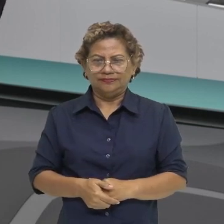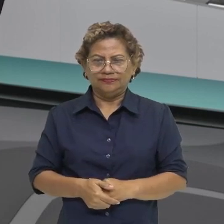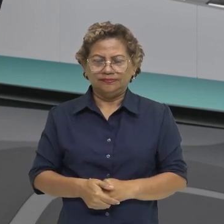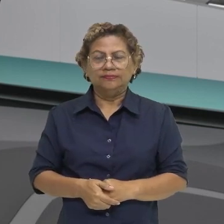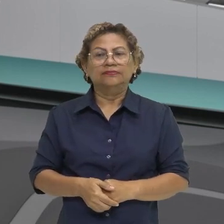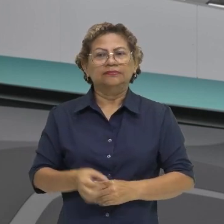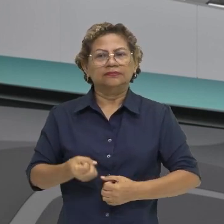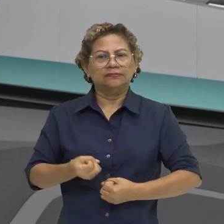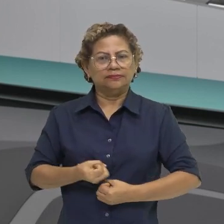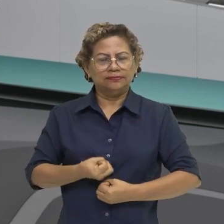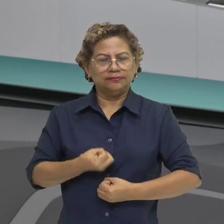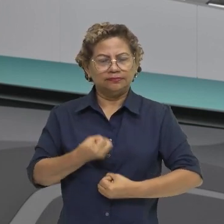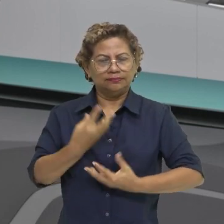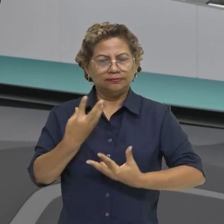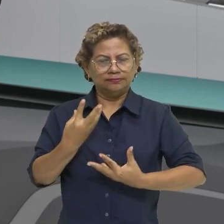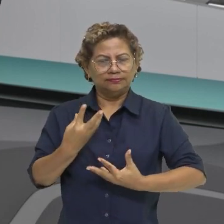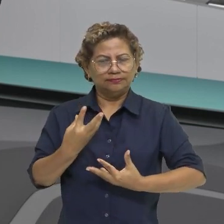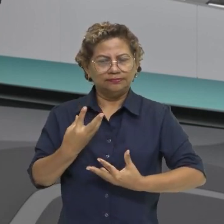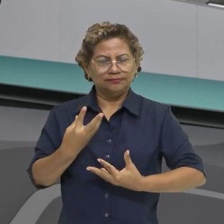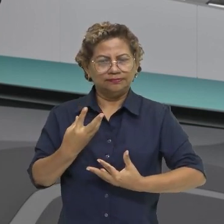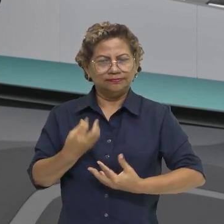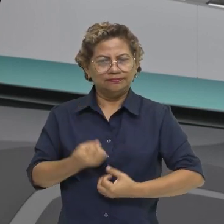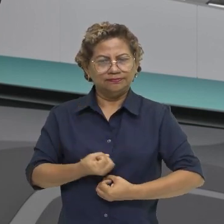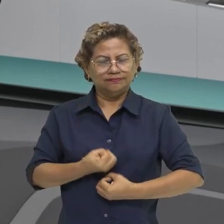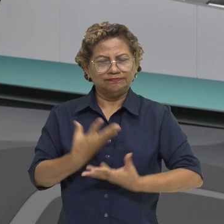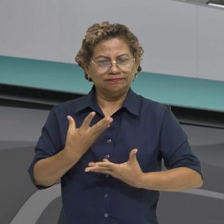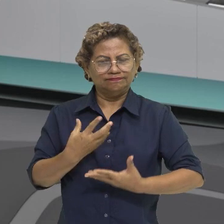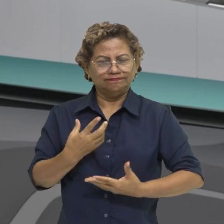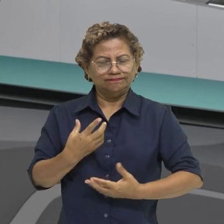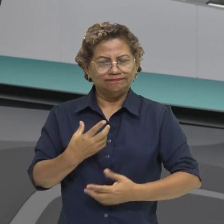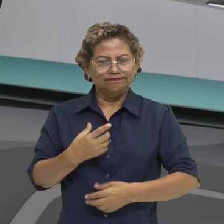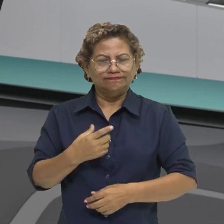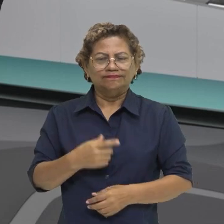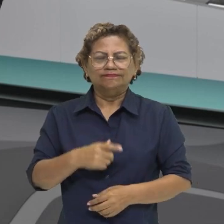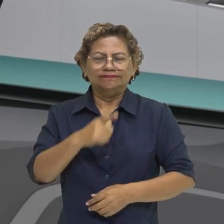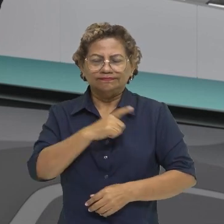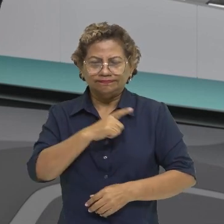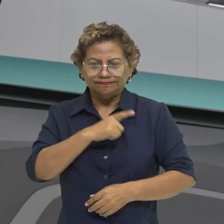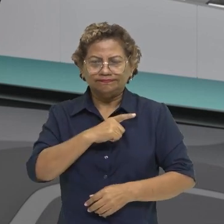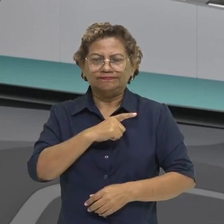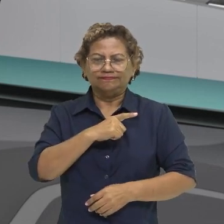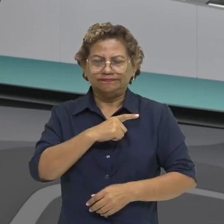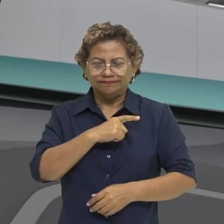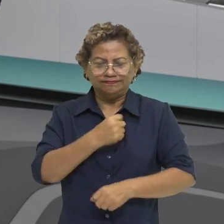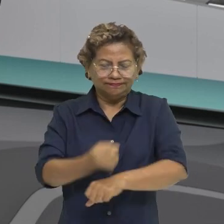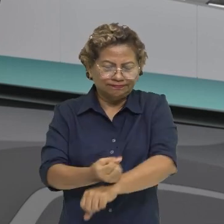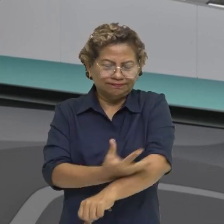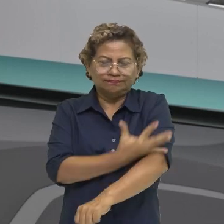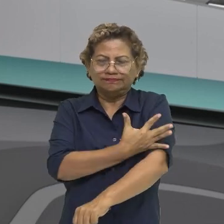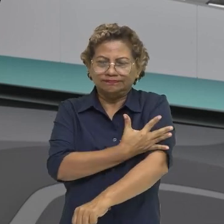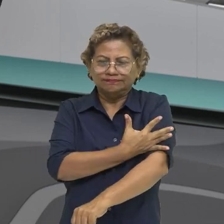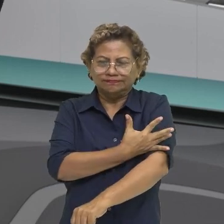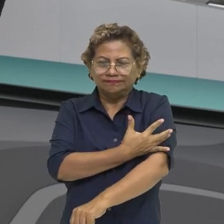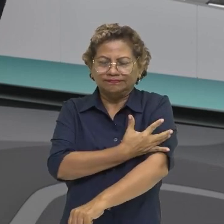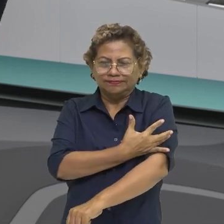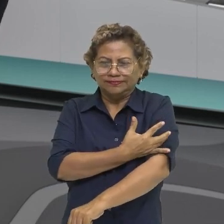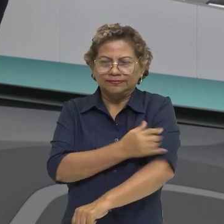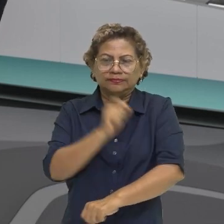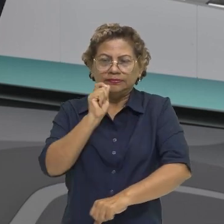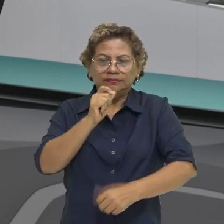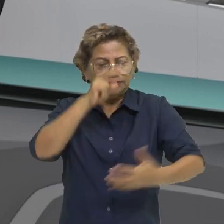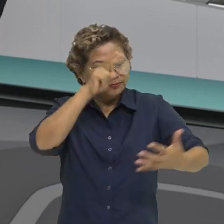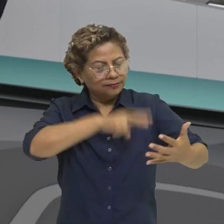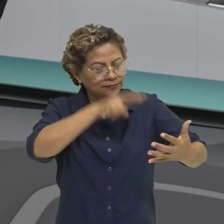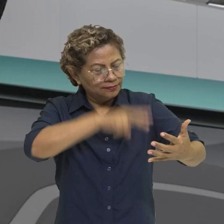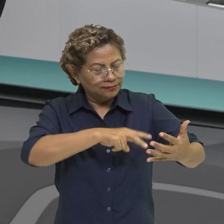Que a poesia, que o poema provoca tanto no leitor quanto no escritor. Eu não sei se você sentiu, mas